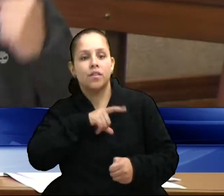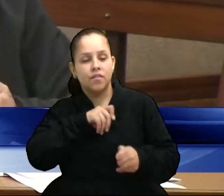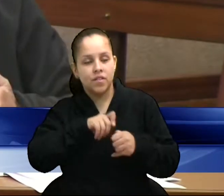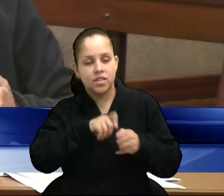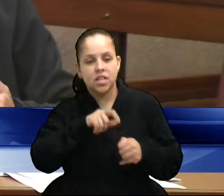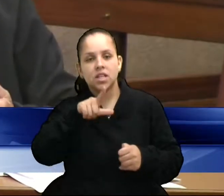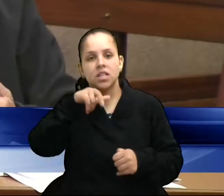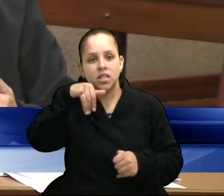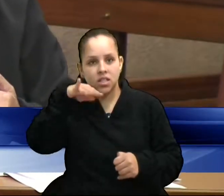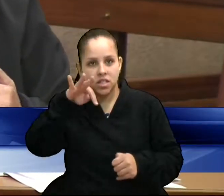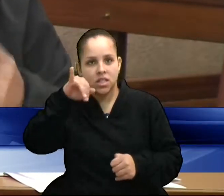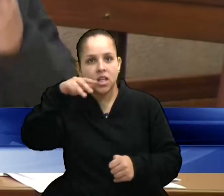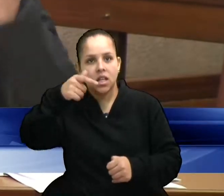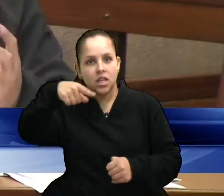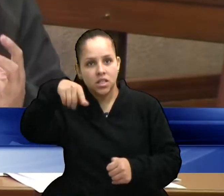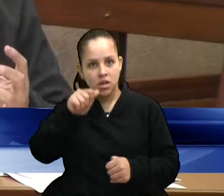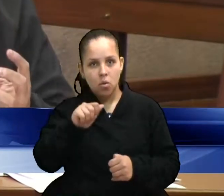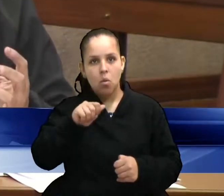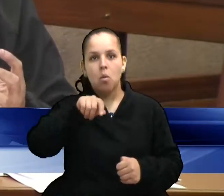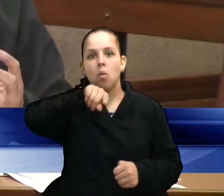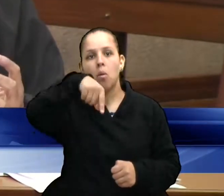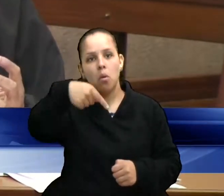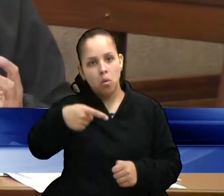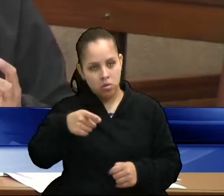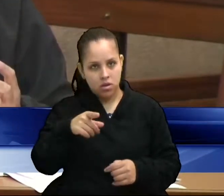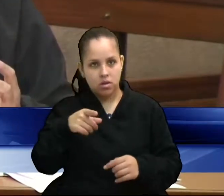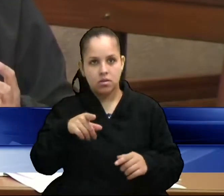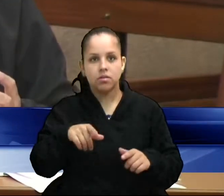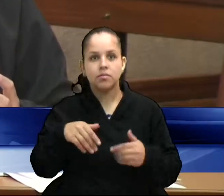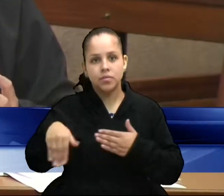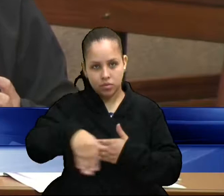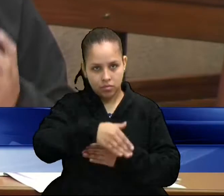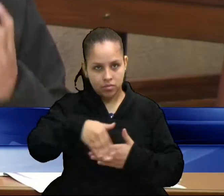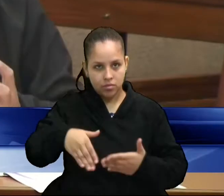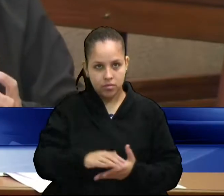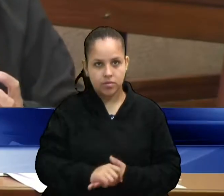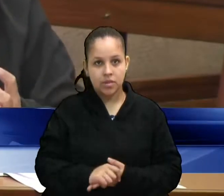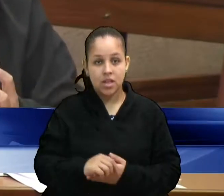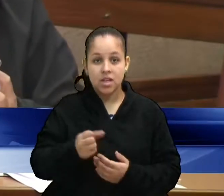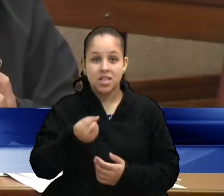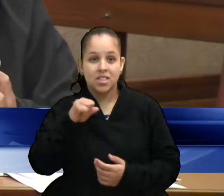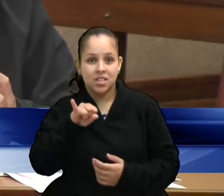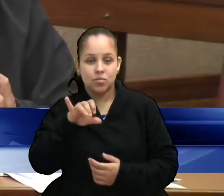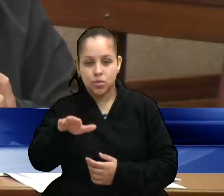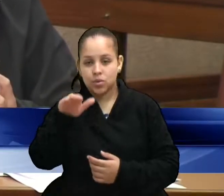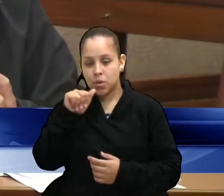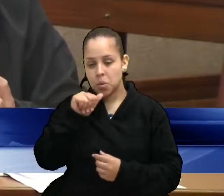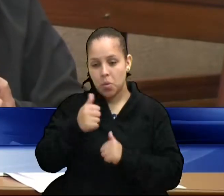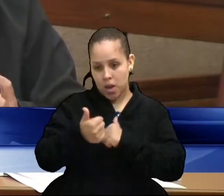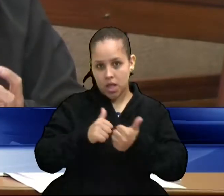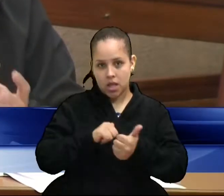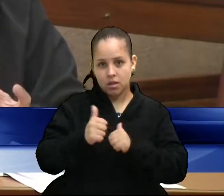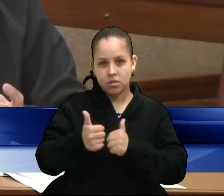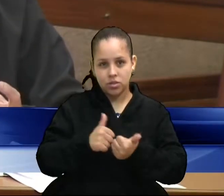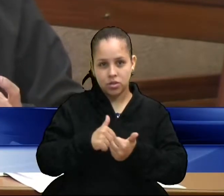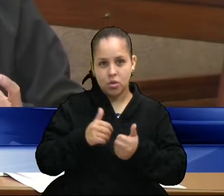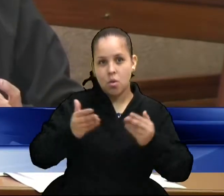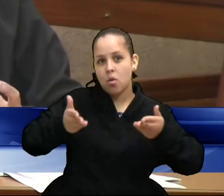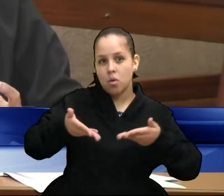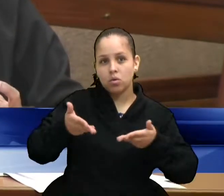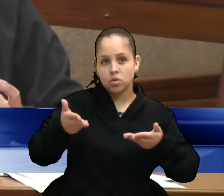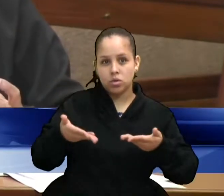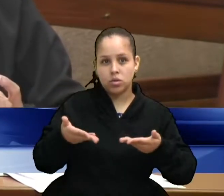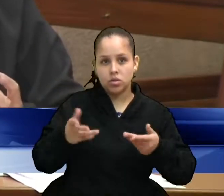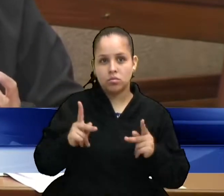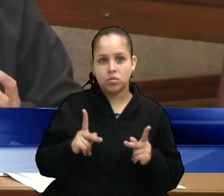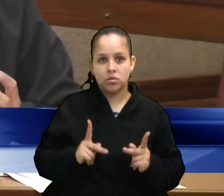Entendo também que se a gente está buscando qualidade, os atuais operadores, né, que estão aí,